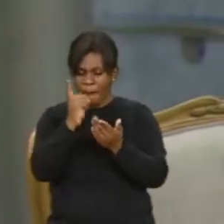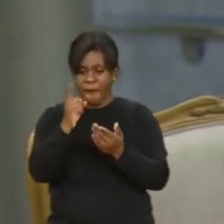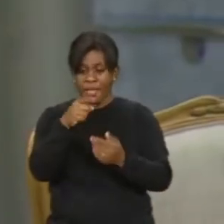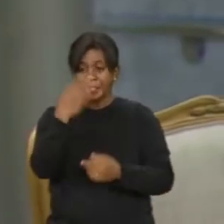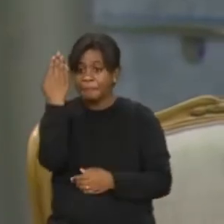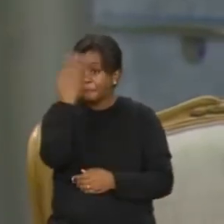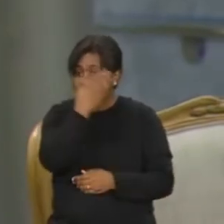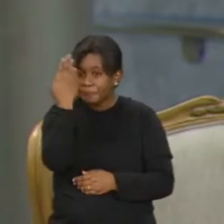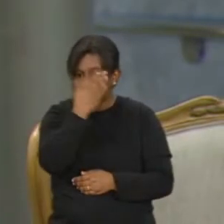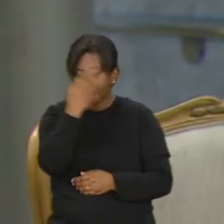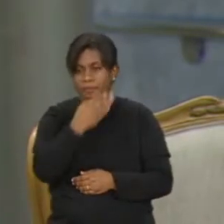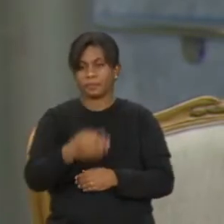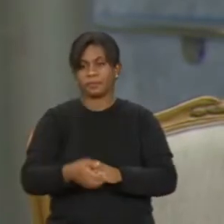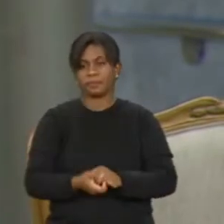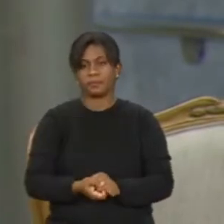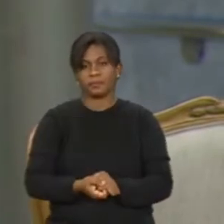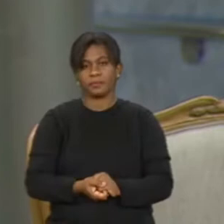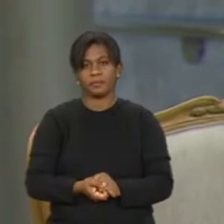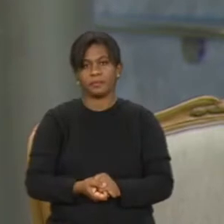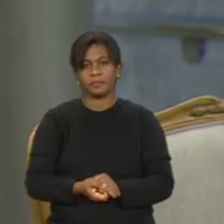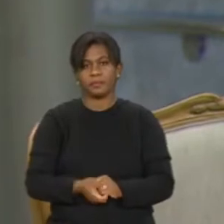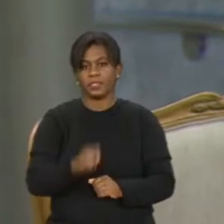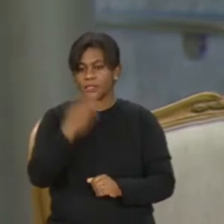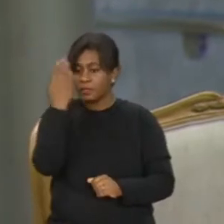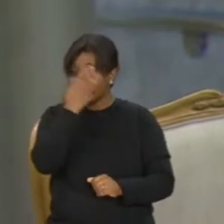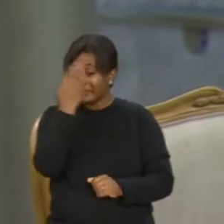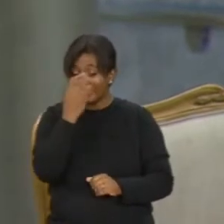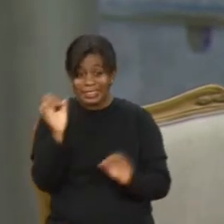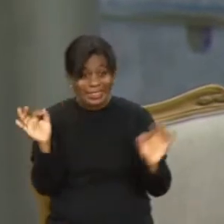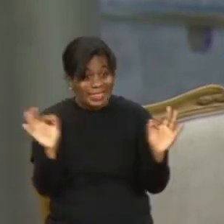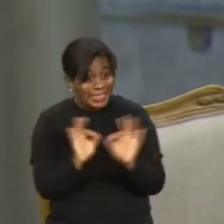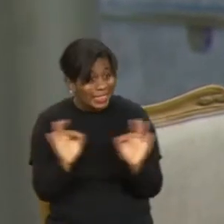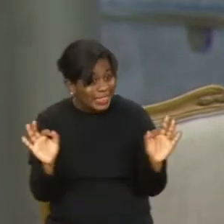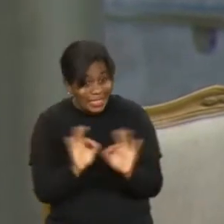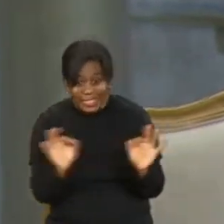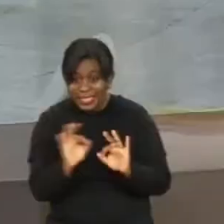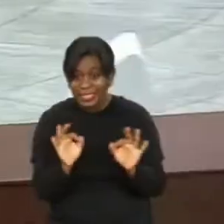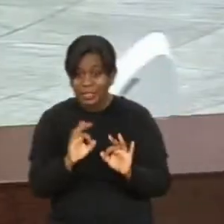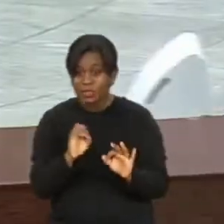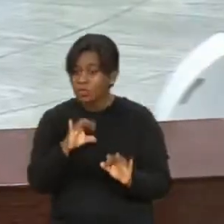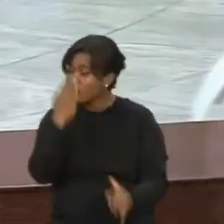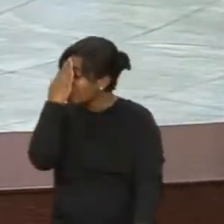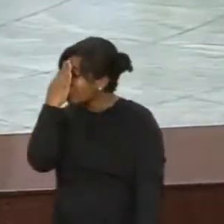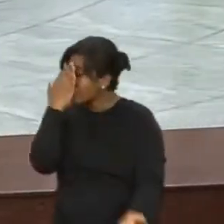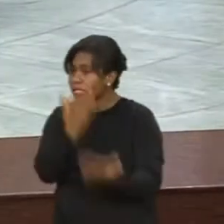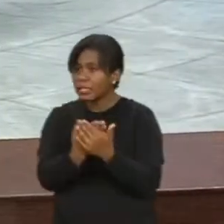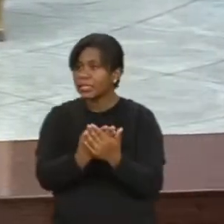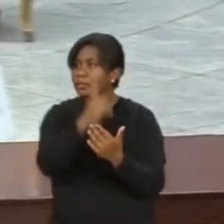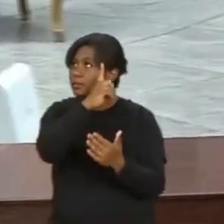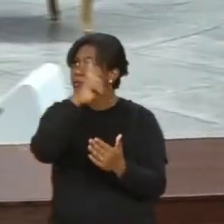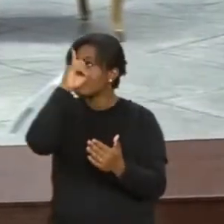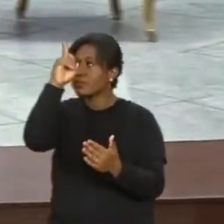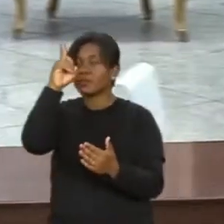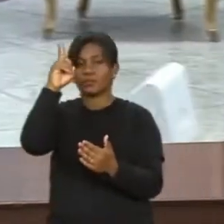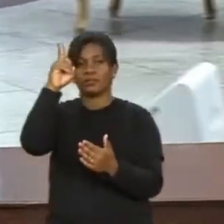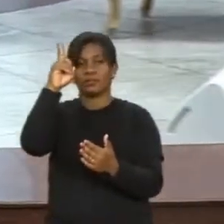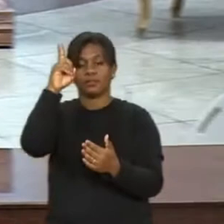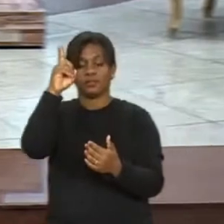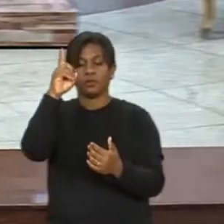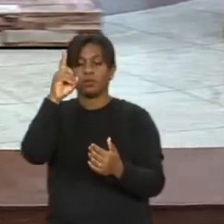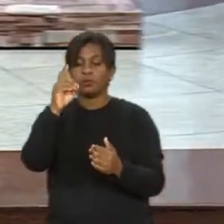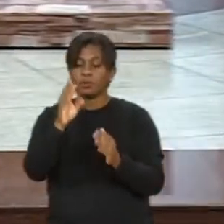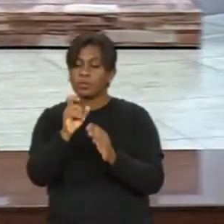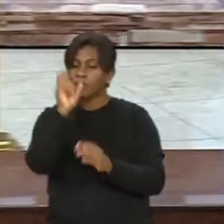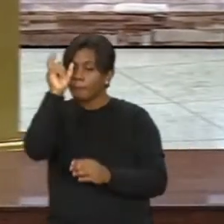nada, você não vê absolutamente nada, só crendo no caráter dele, na palavra dele. E eles